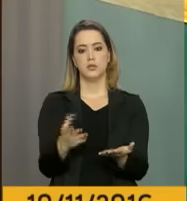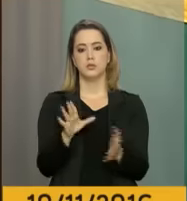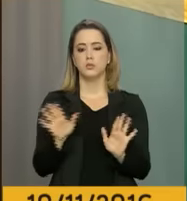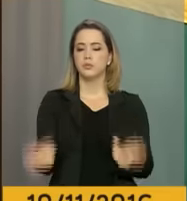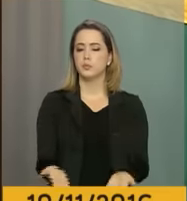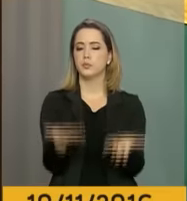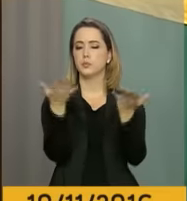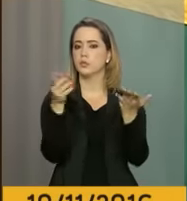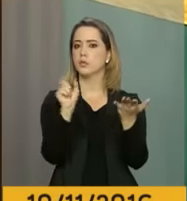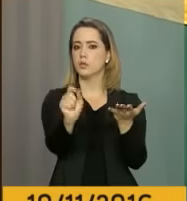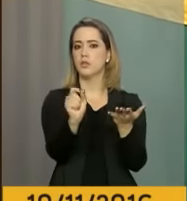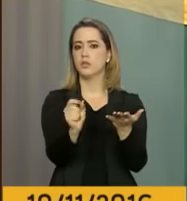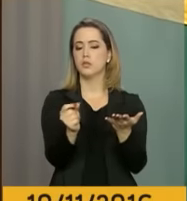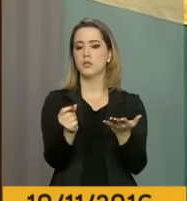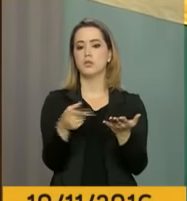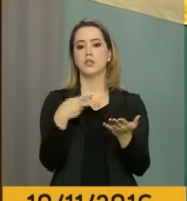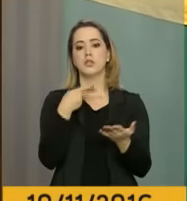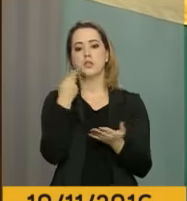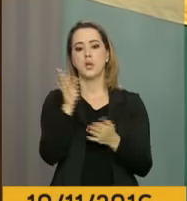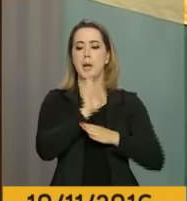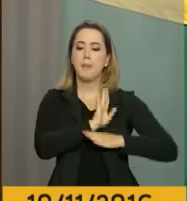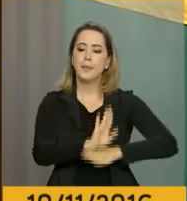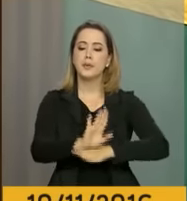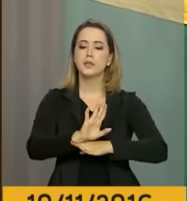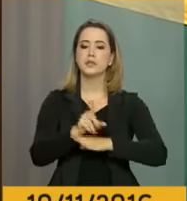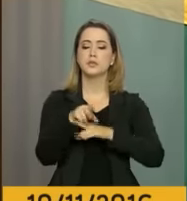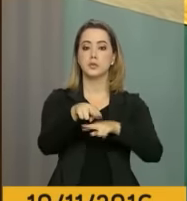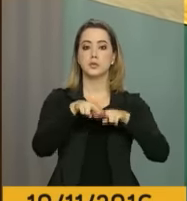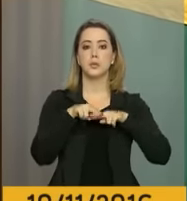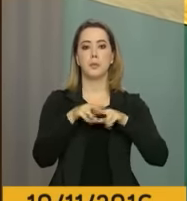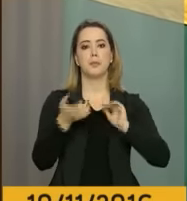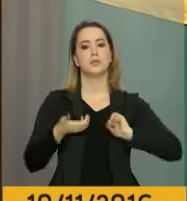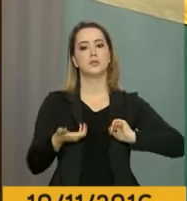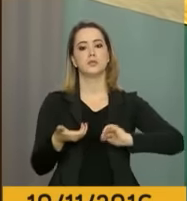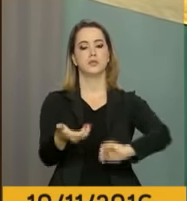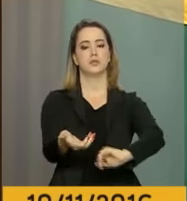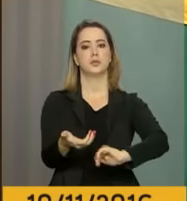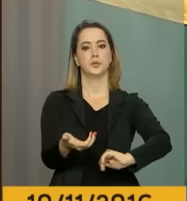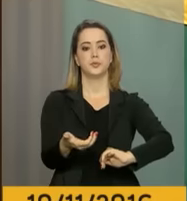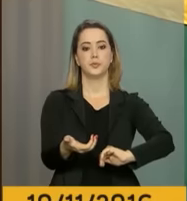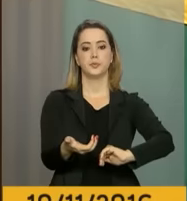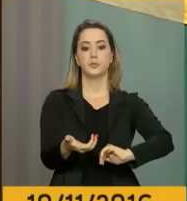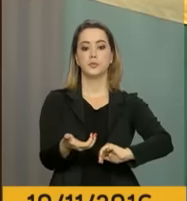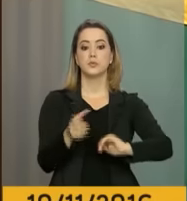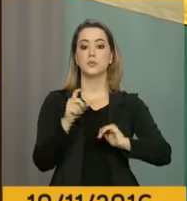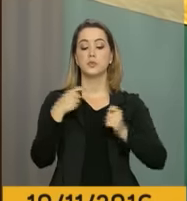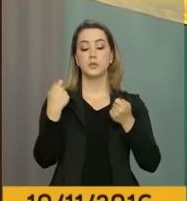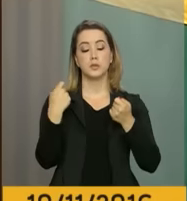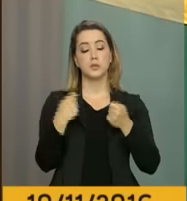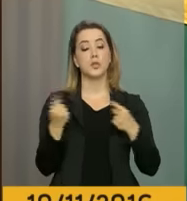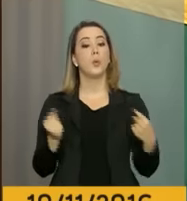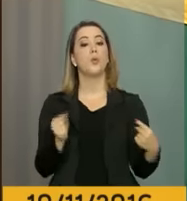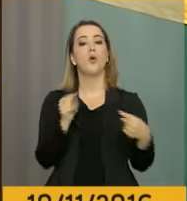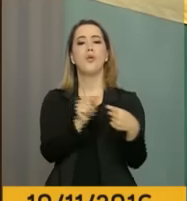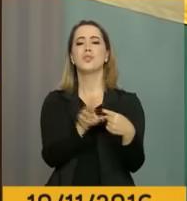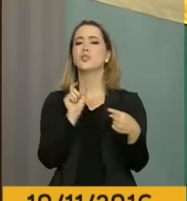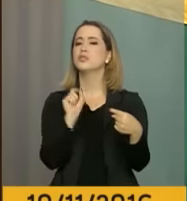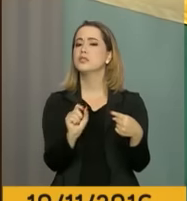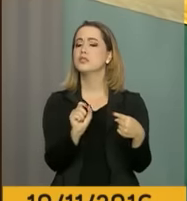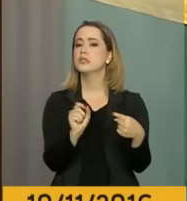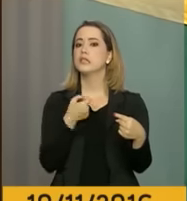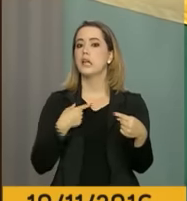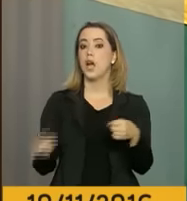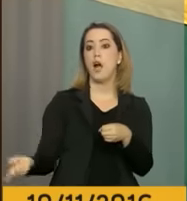enaltecidos, ressaltados e apoiados pelo Congresso Nacional, elas têm por objetivo